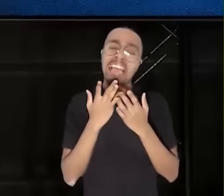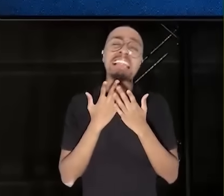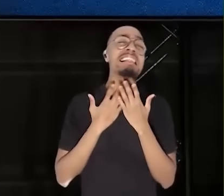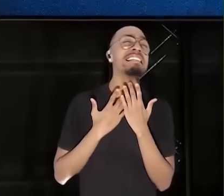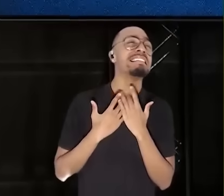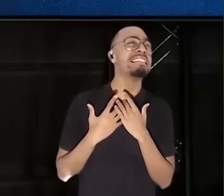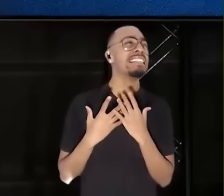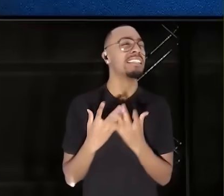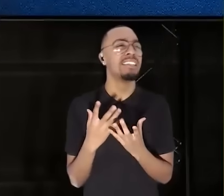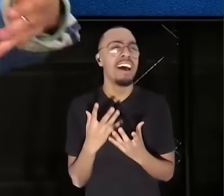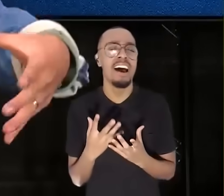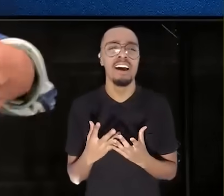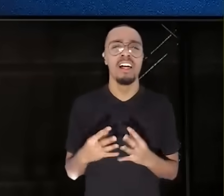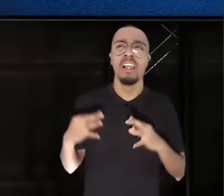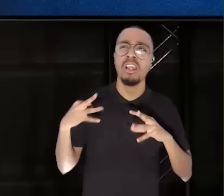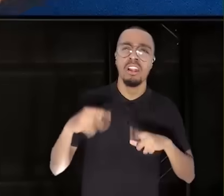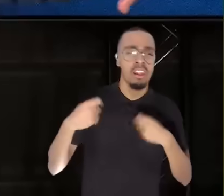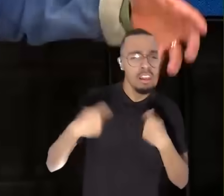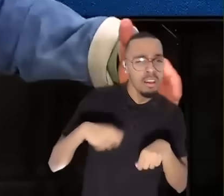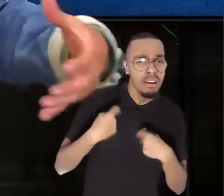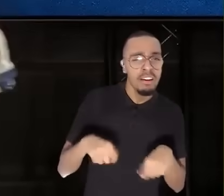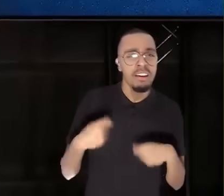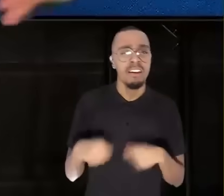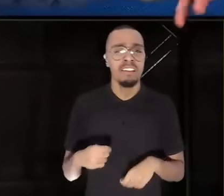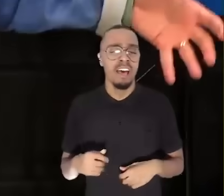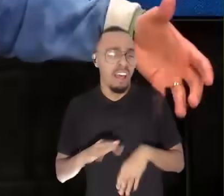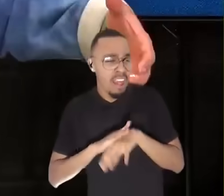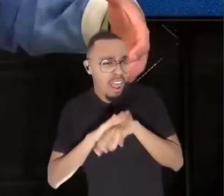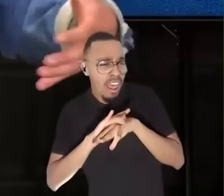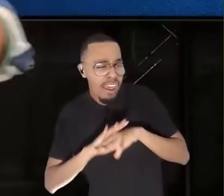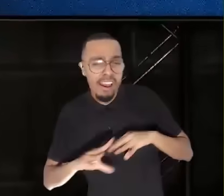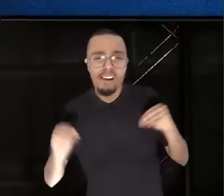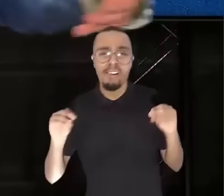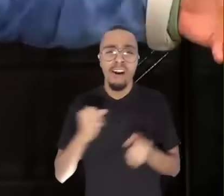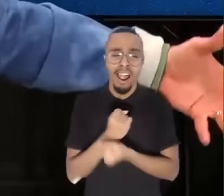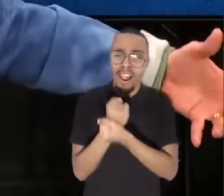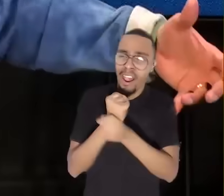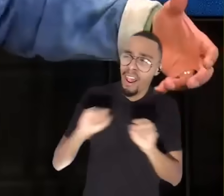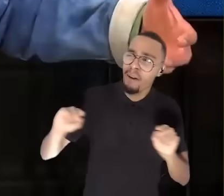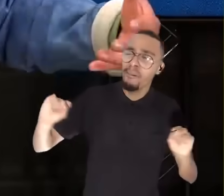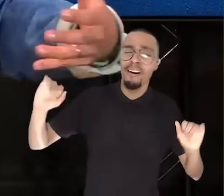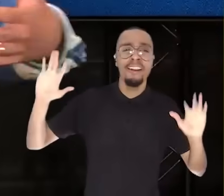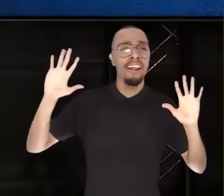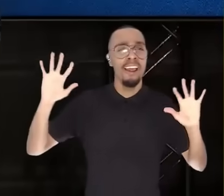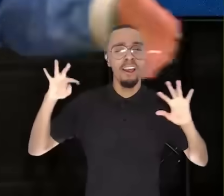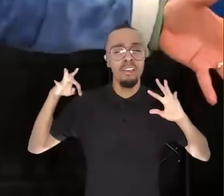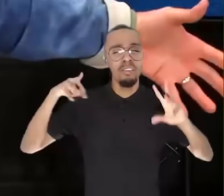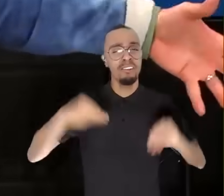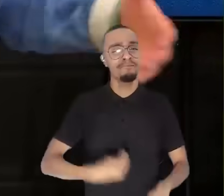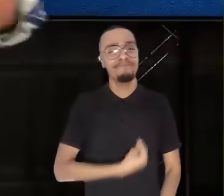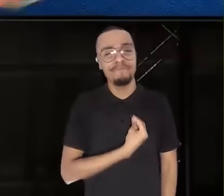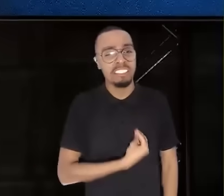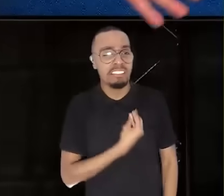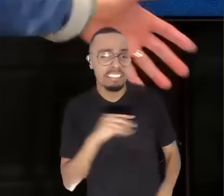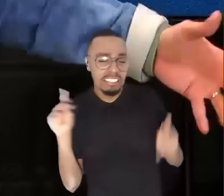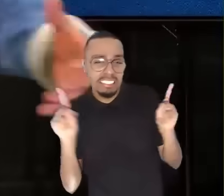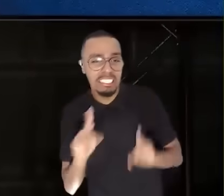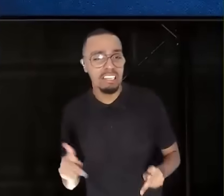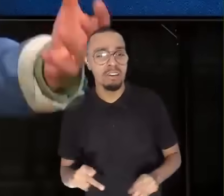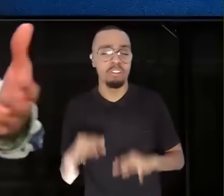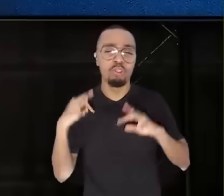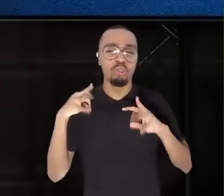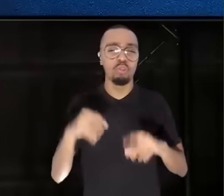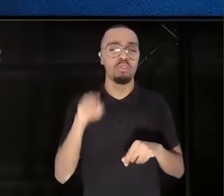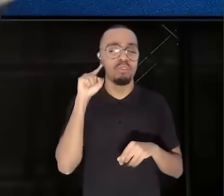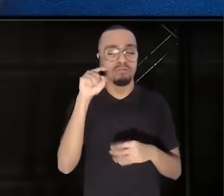desejar, toda a provisão, todo o recurso, toda a cura, toda a libertação, toda a vida, toda a paz,